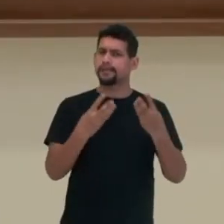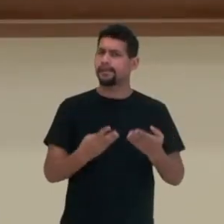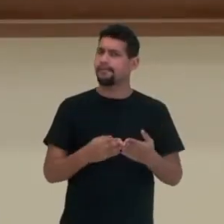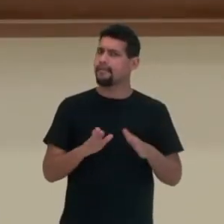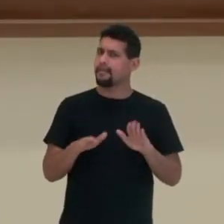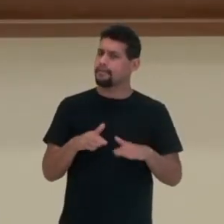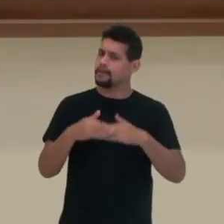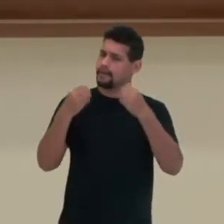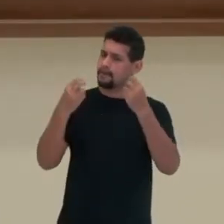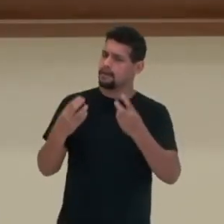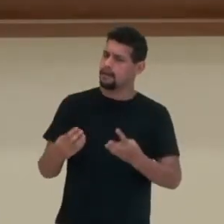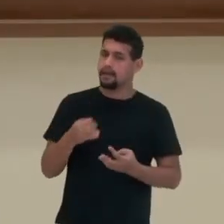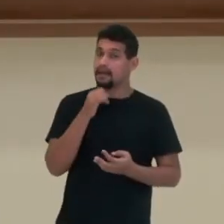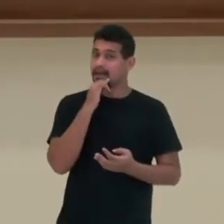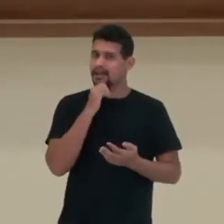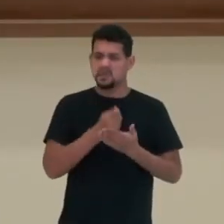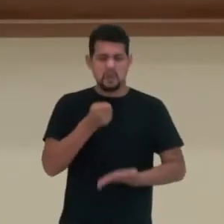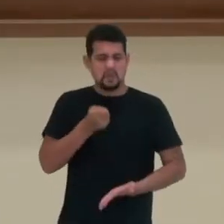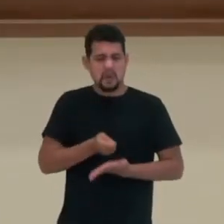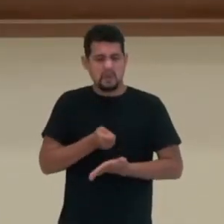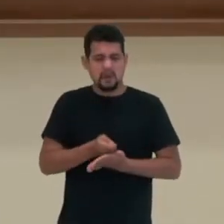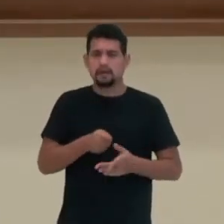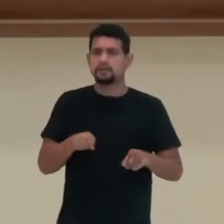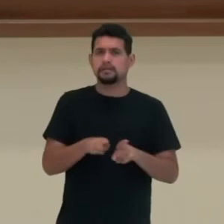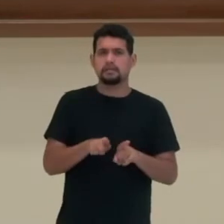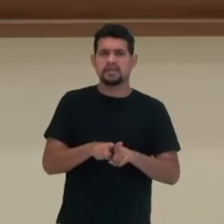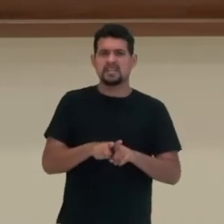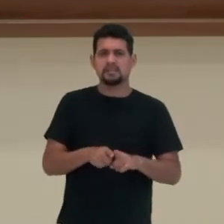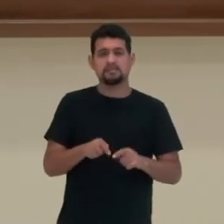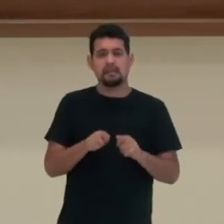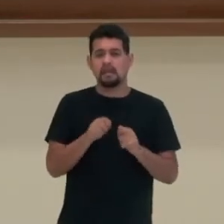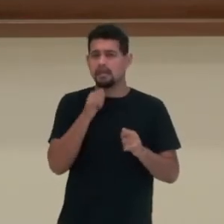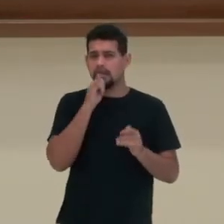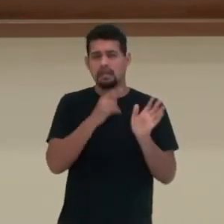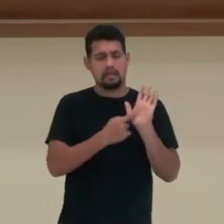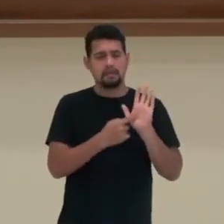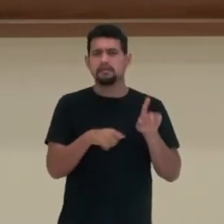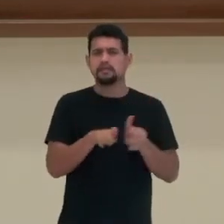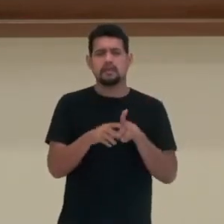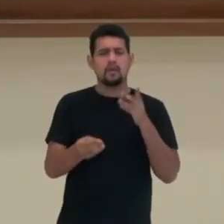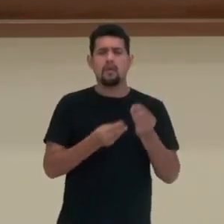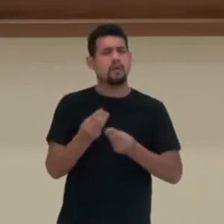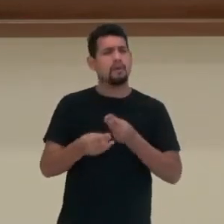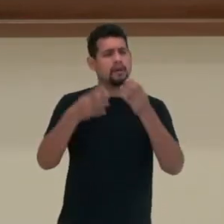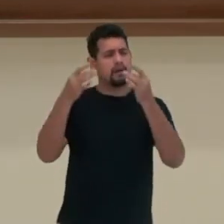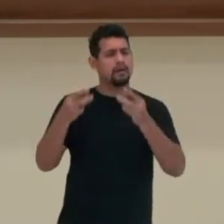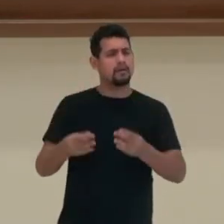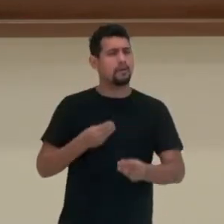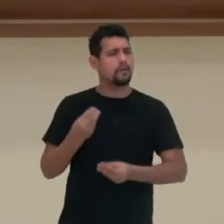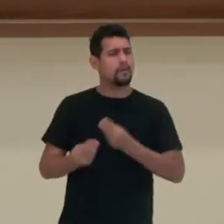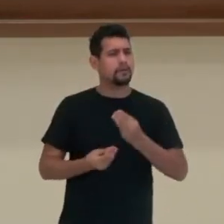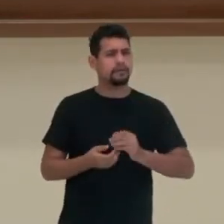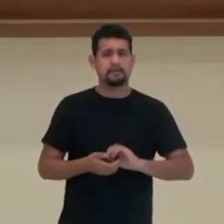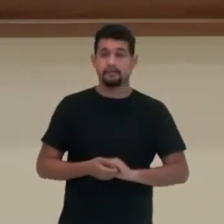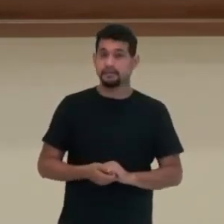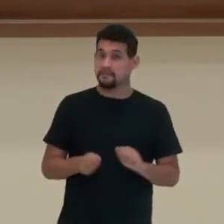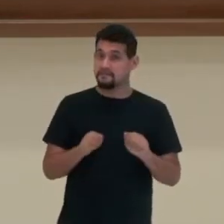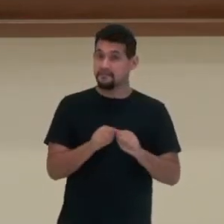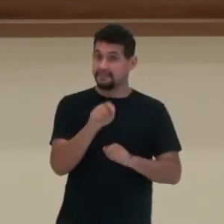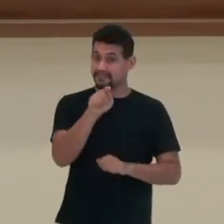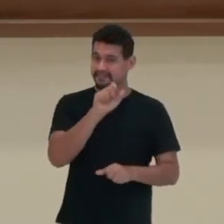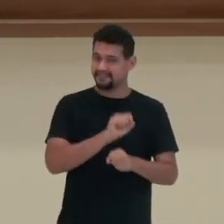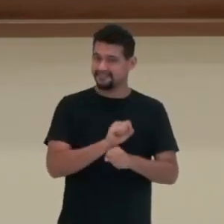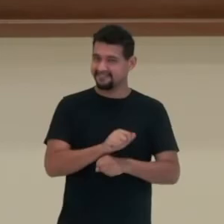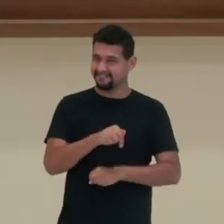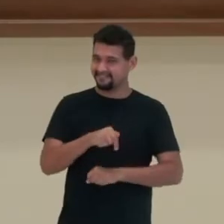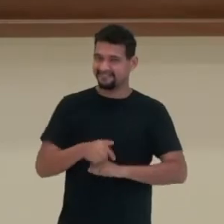que é um argumento de autoridade, é um argumento de exemplificação? Como você classifica? Ok? Faz aí que eu